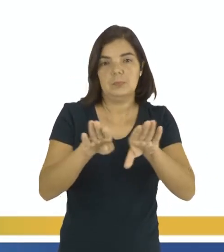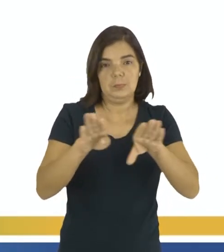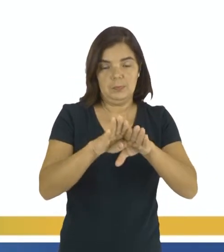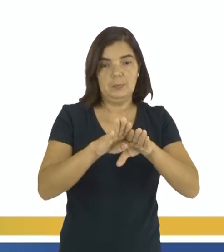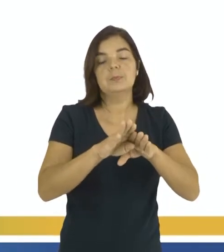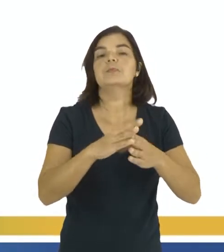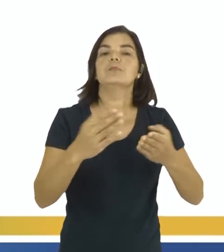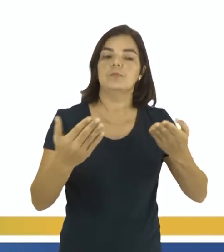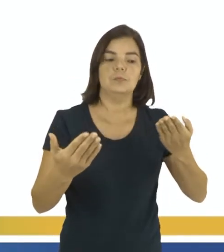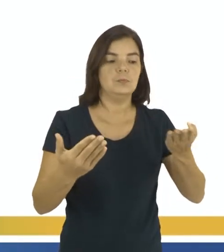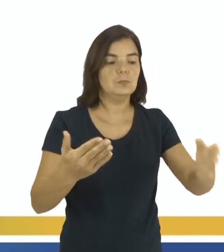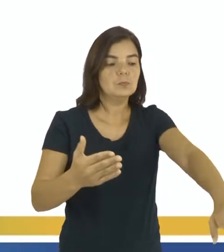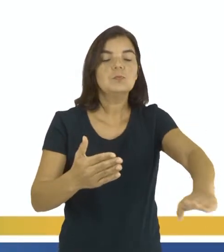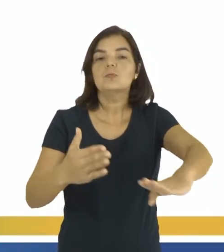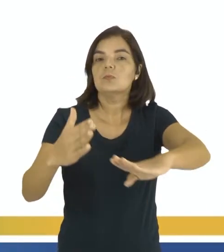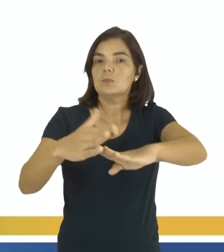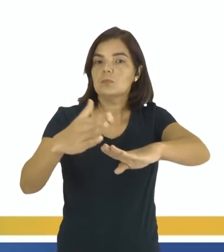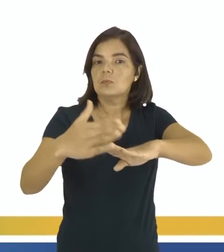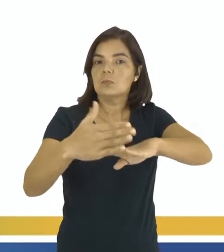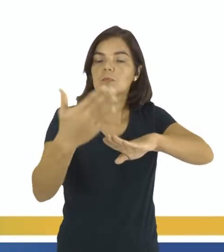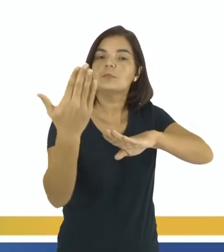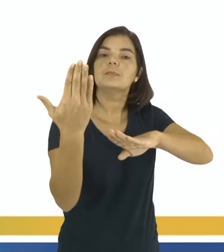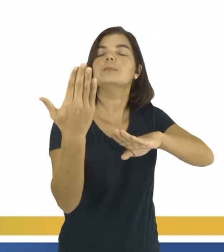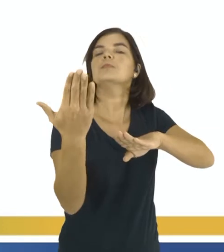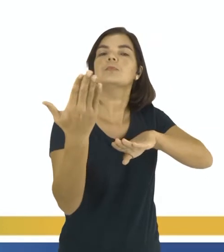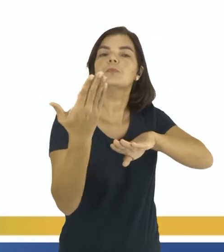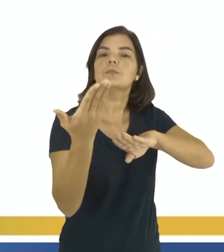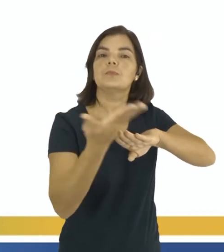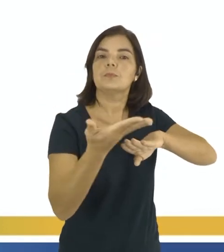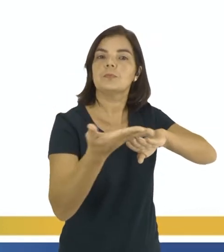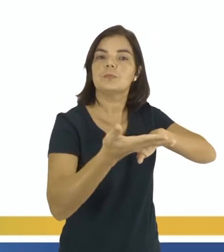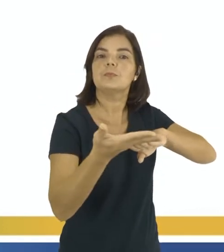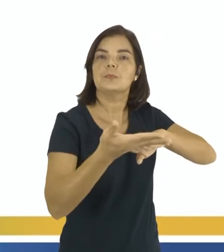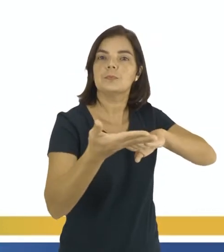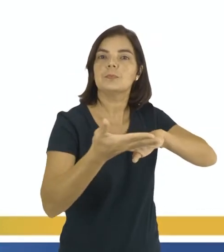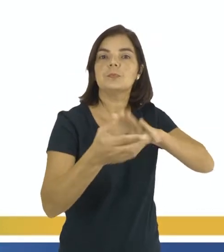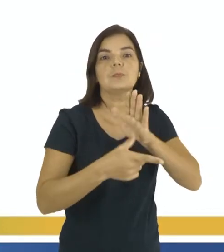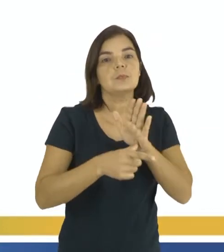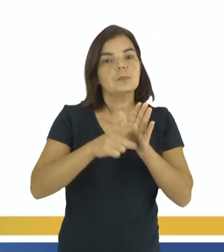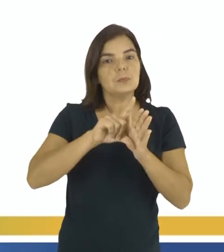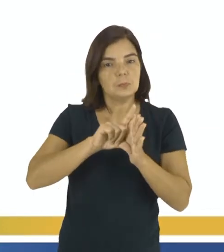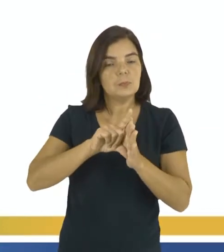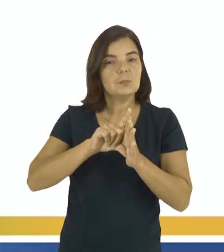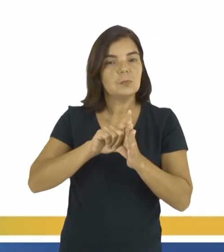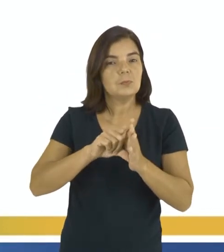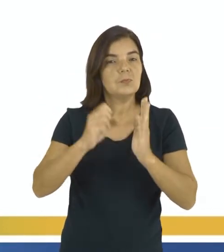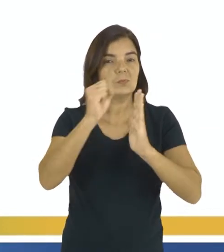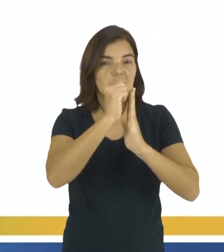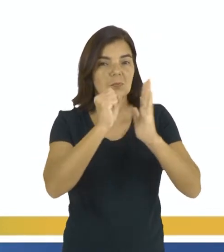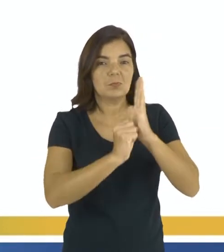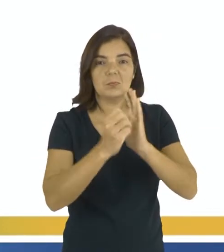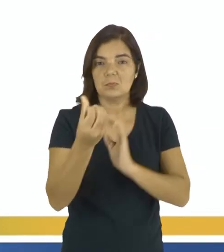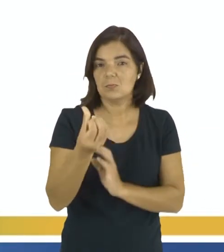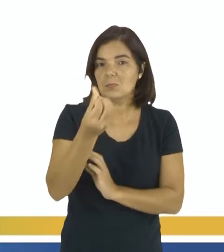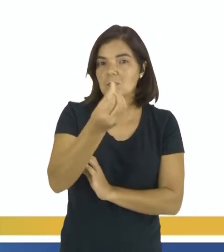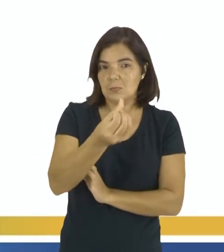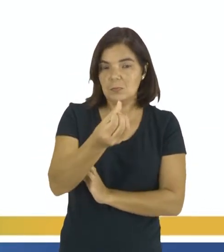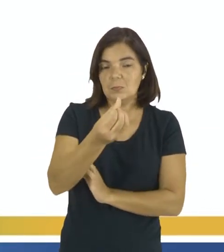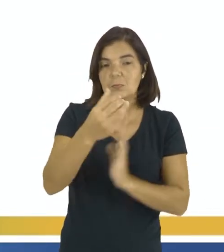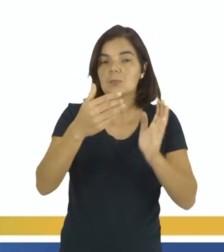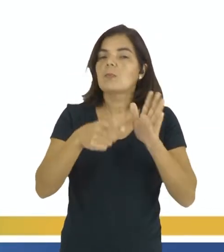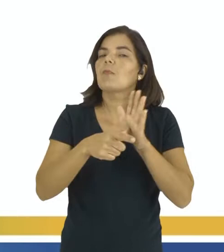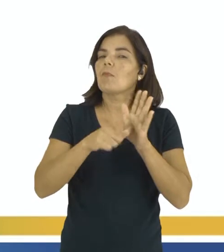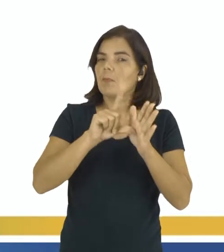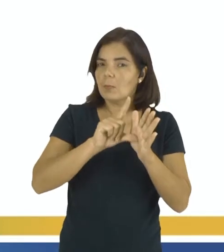nós vamos ter a ascensão dessas reformas com mais intensidade. Tá? Antes de chegar no século XVI, ainda no século XV,